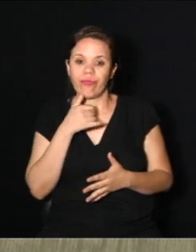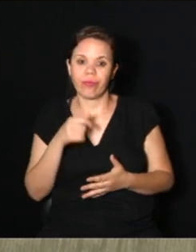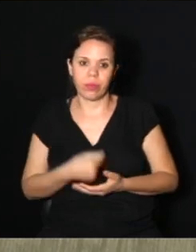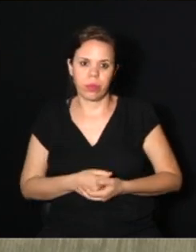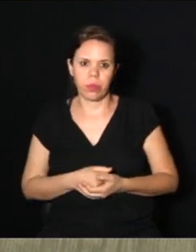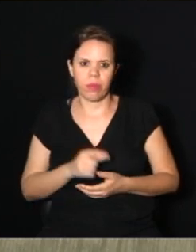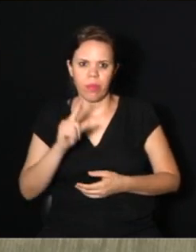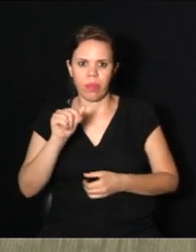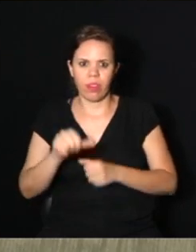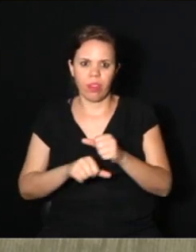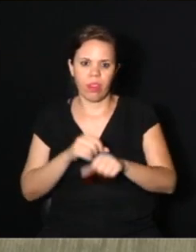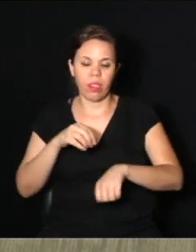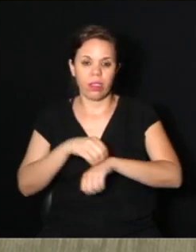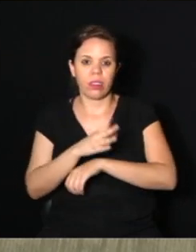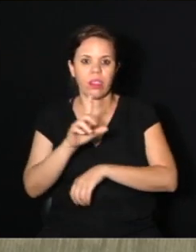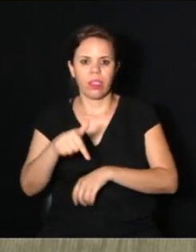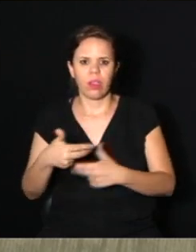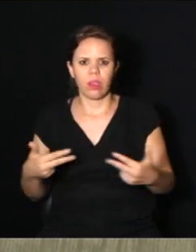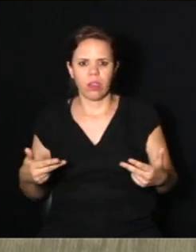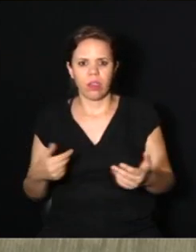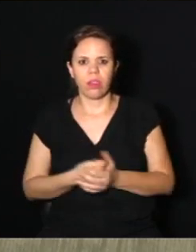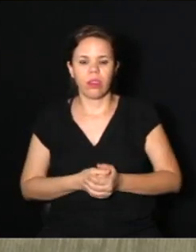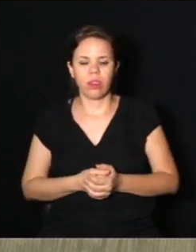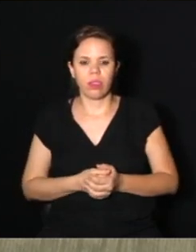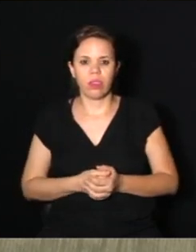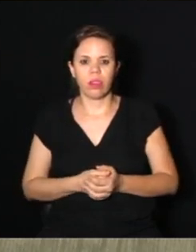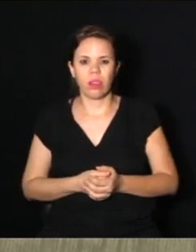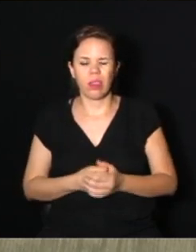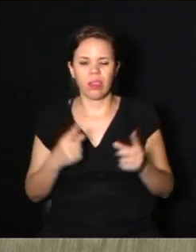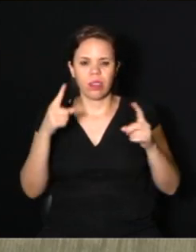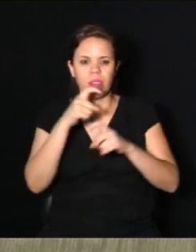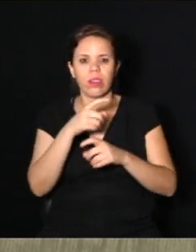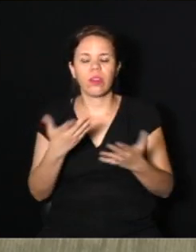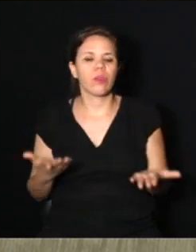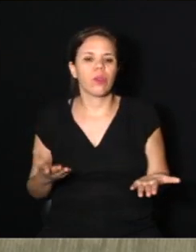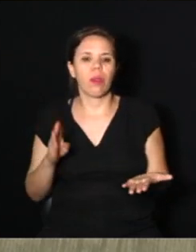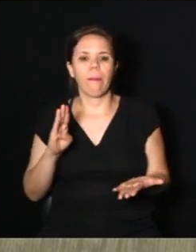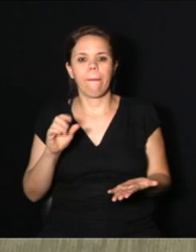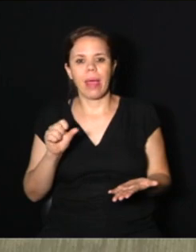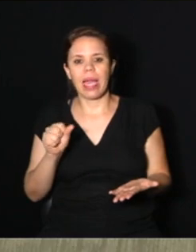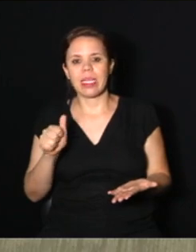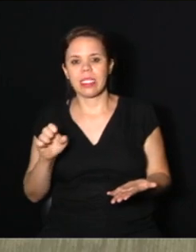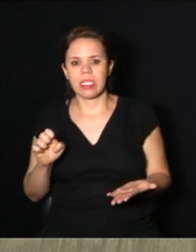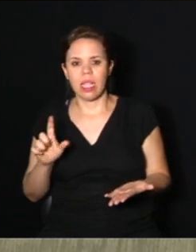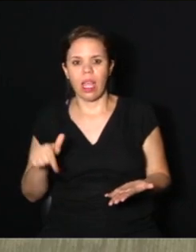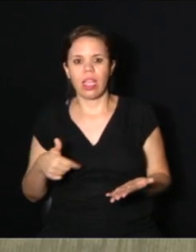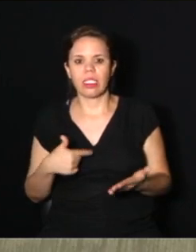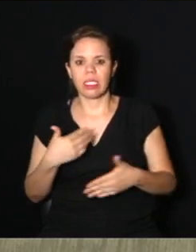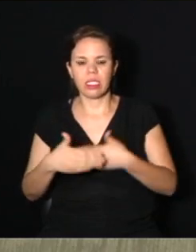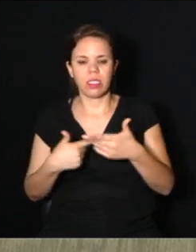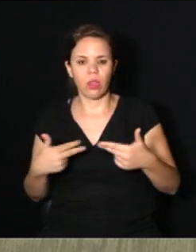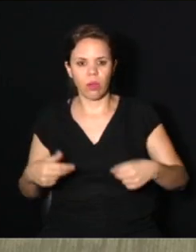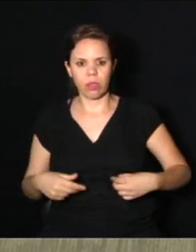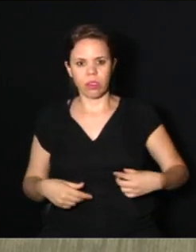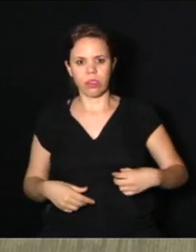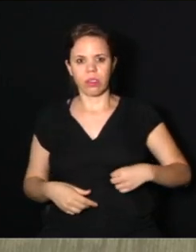isso transcende a questão de ser posição, oposição, base. A gente está falando de uma série